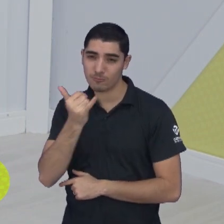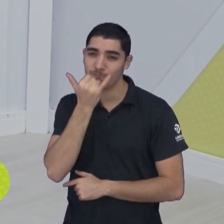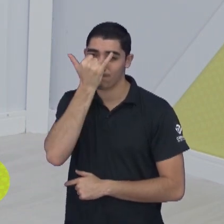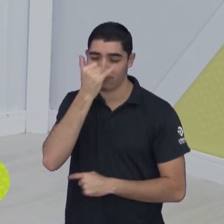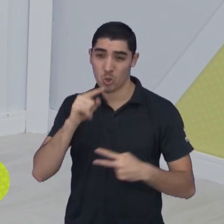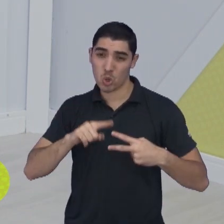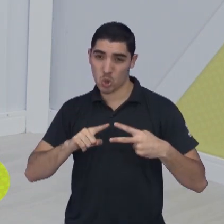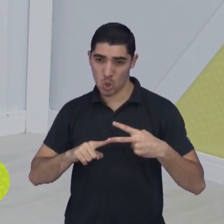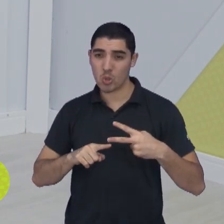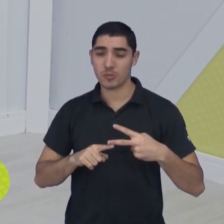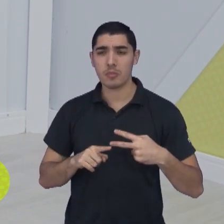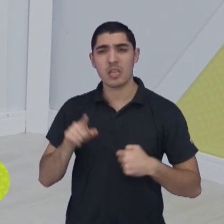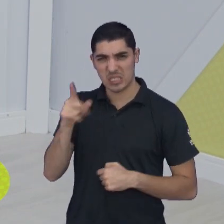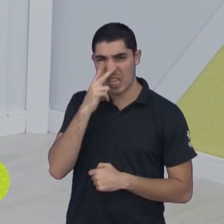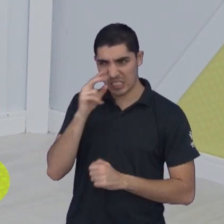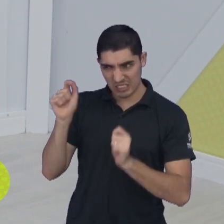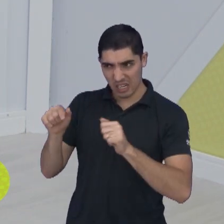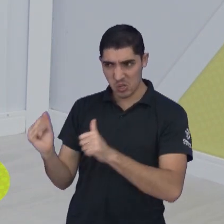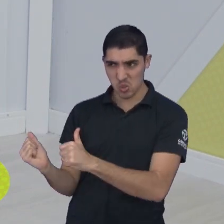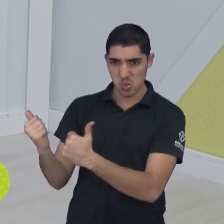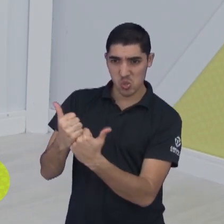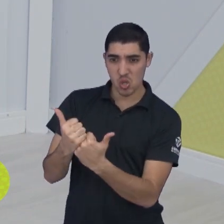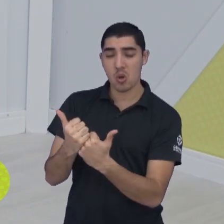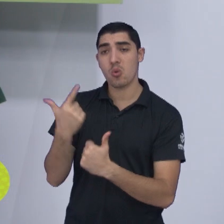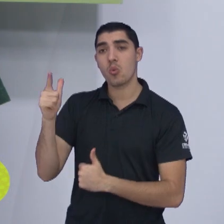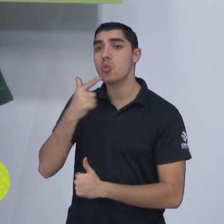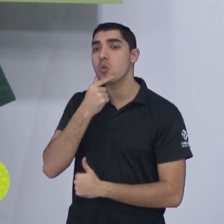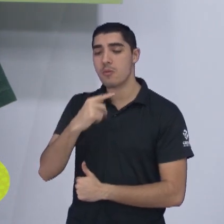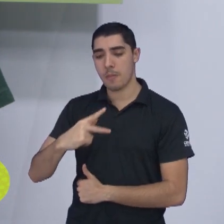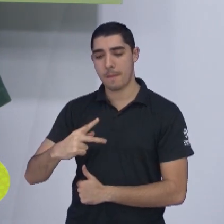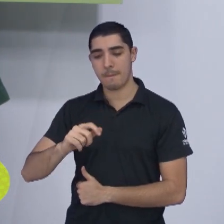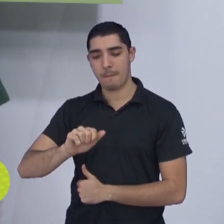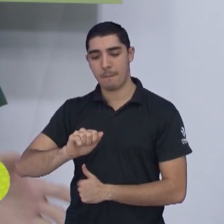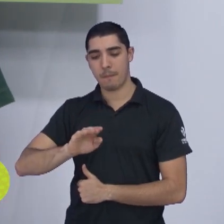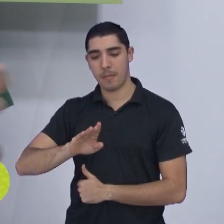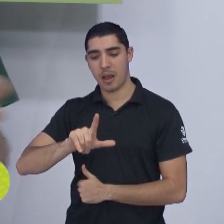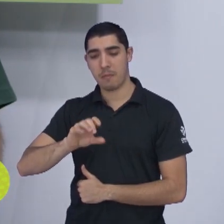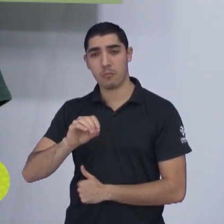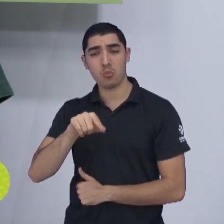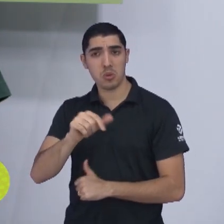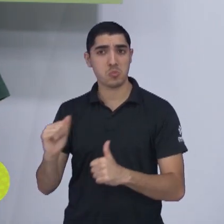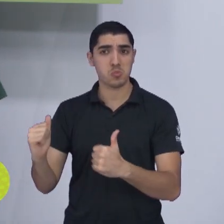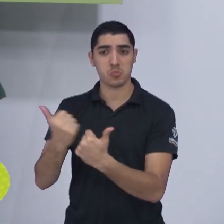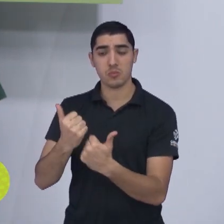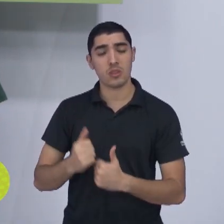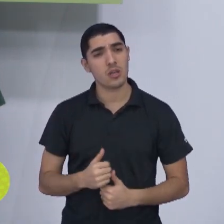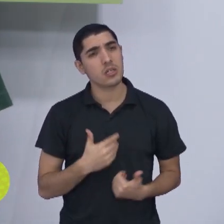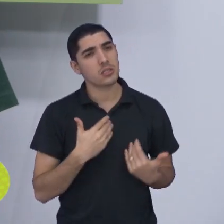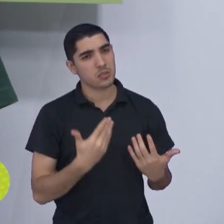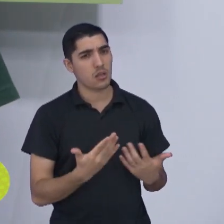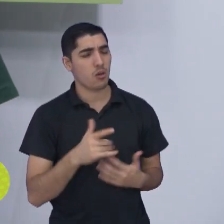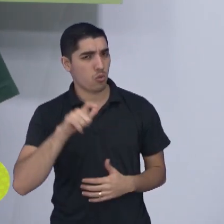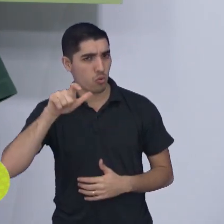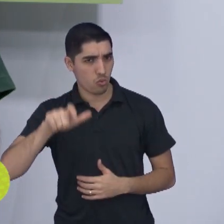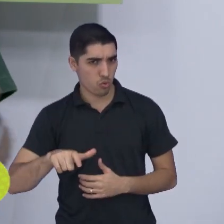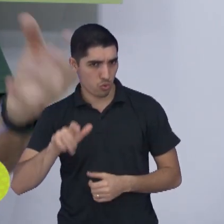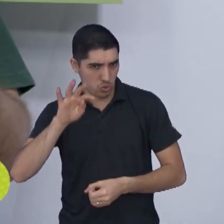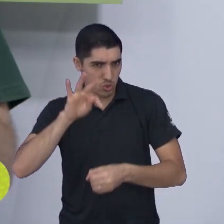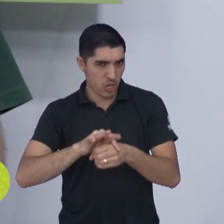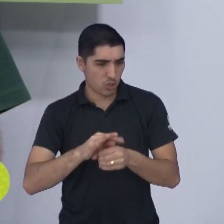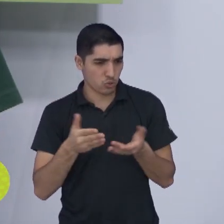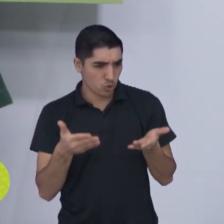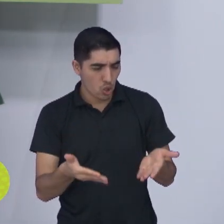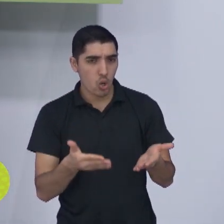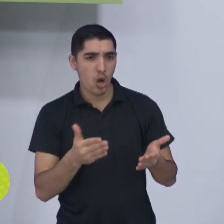ser sacado para a entrada do Pablo, que quando entrou não comprometeu? Eu acho que eu não entendi essa mudança quando o Sérgio chegou, ele fez, né?